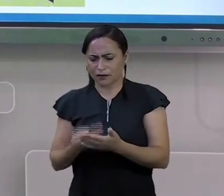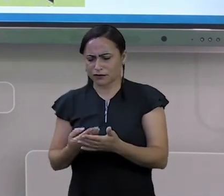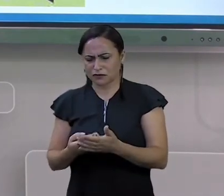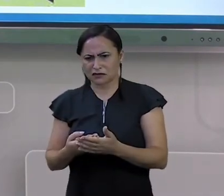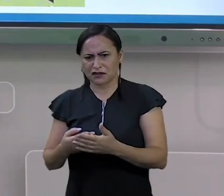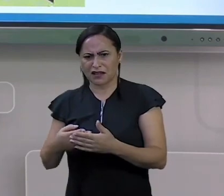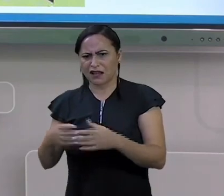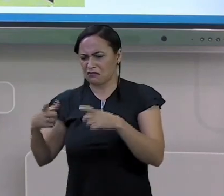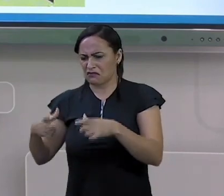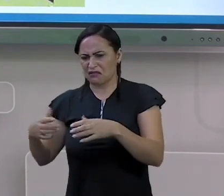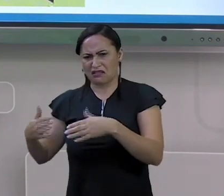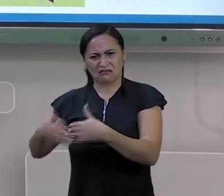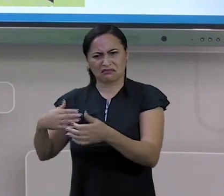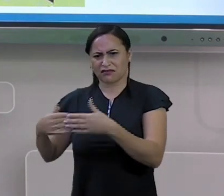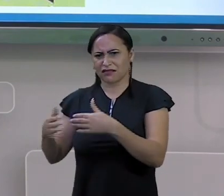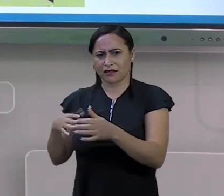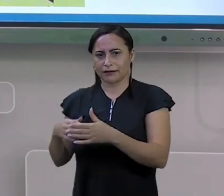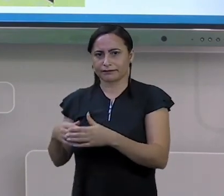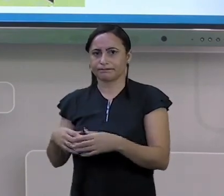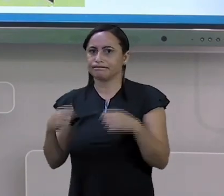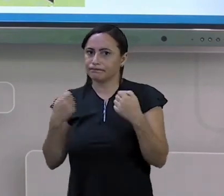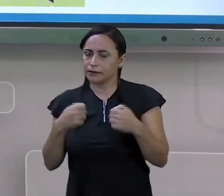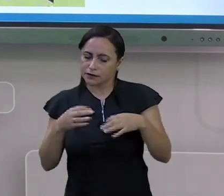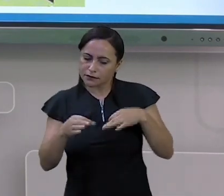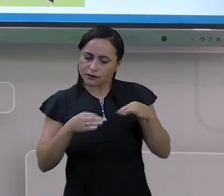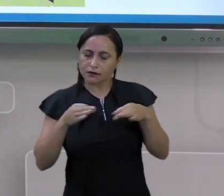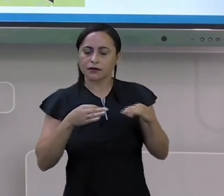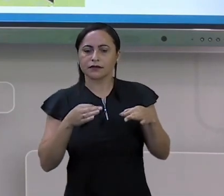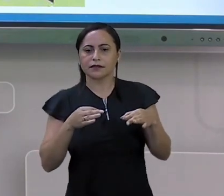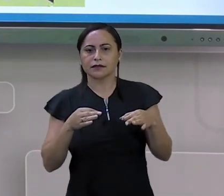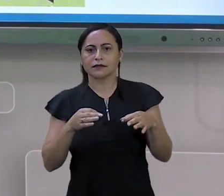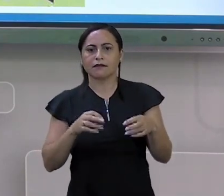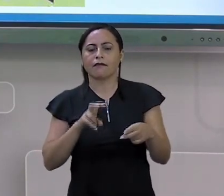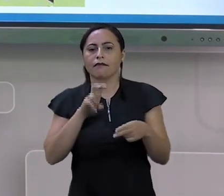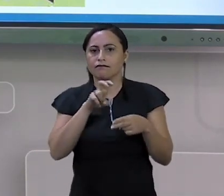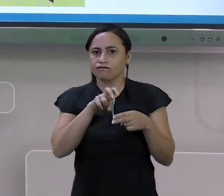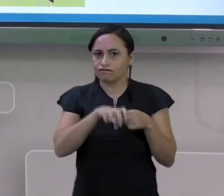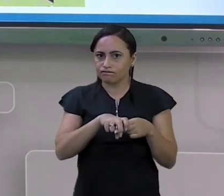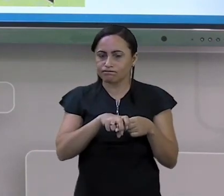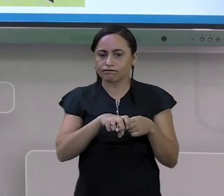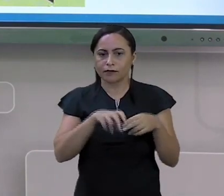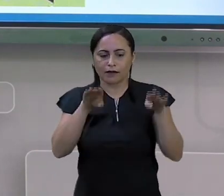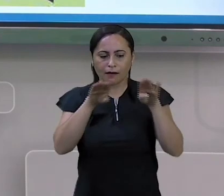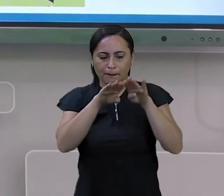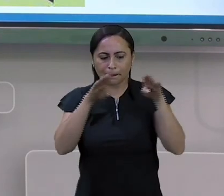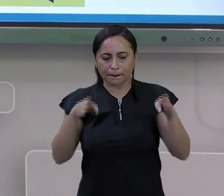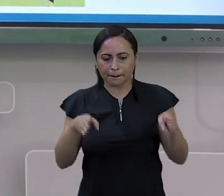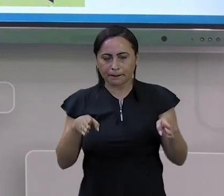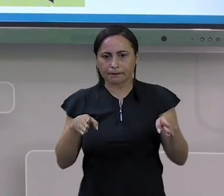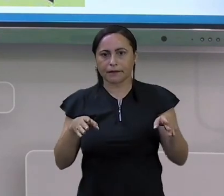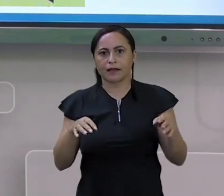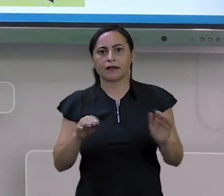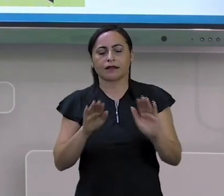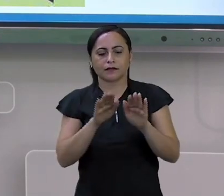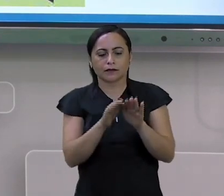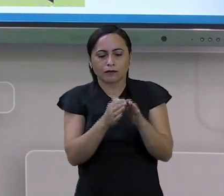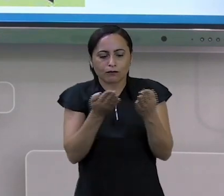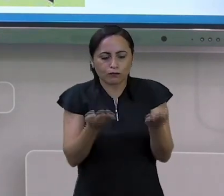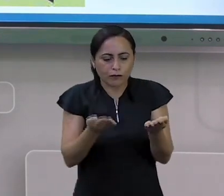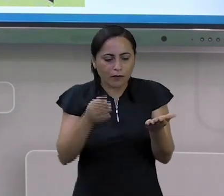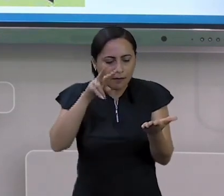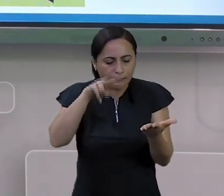qualquer lugar. Defina um lugarzinho na sua casa, eu estou sempre batendo aqui nessa tecla também. É o seu